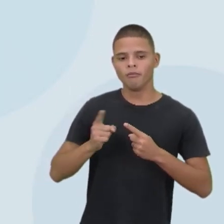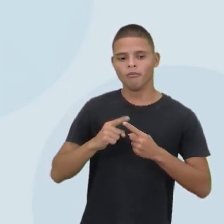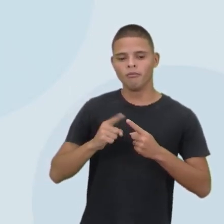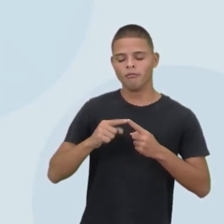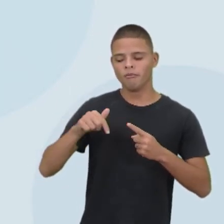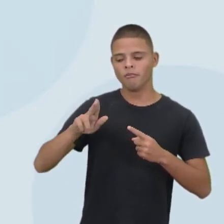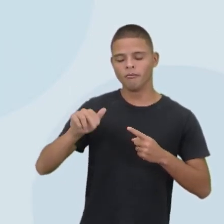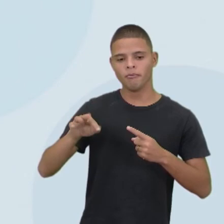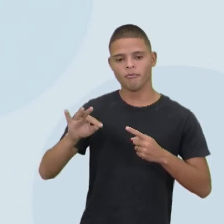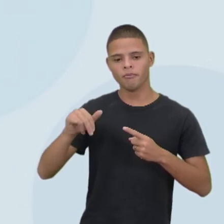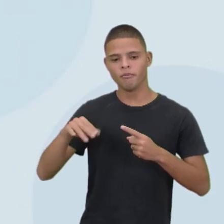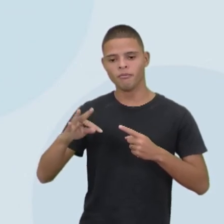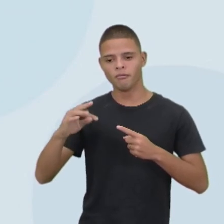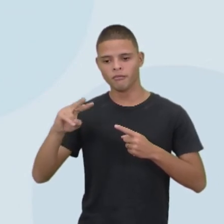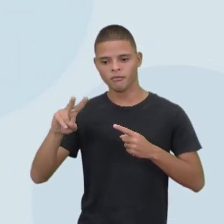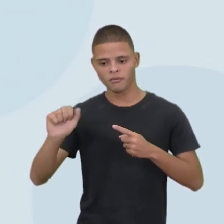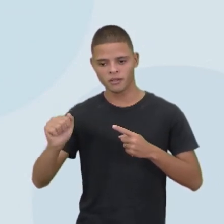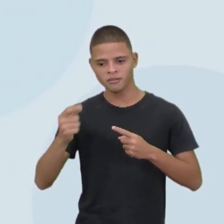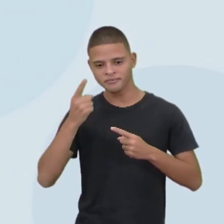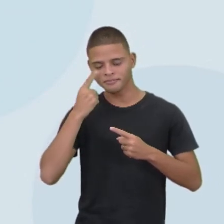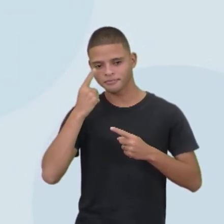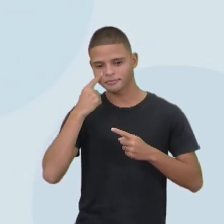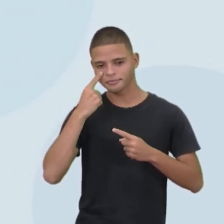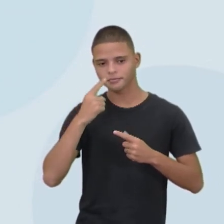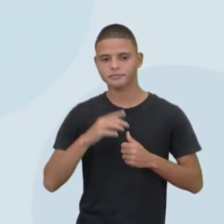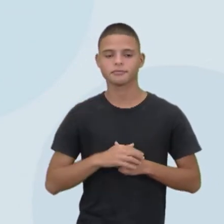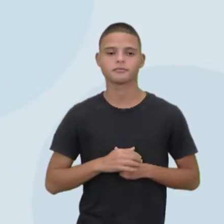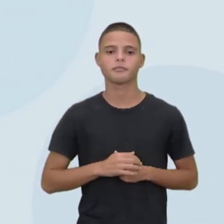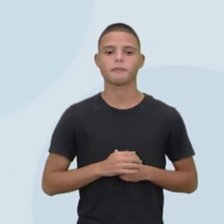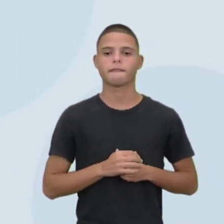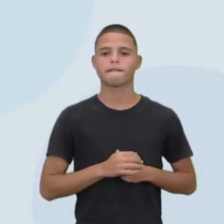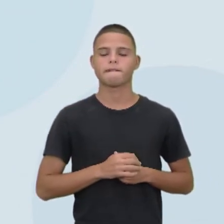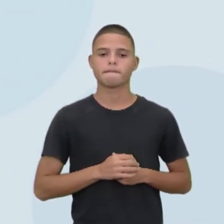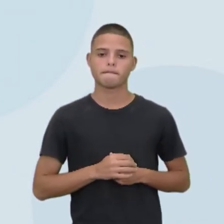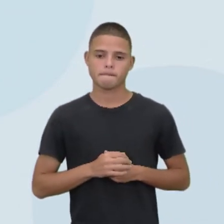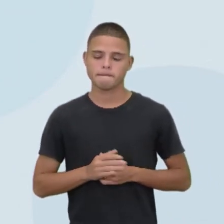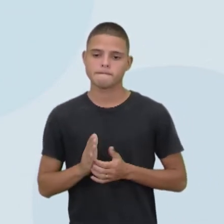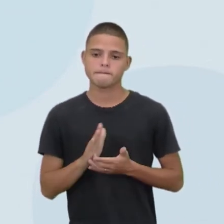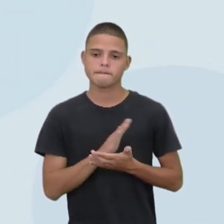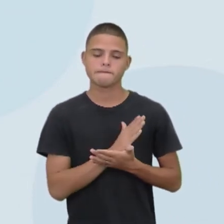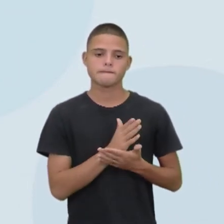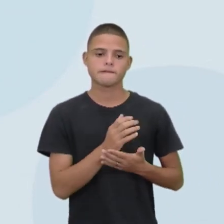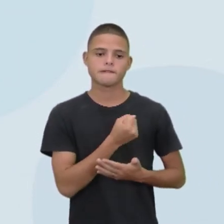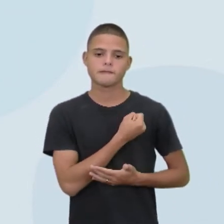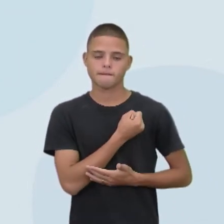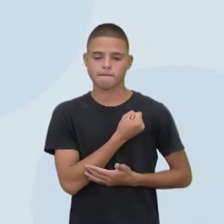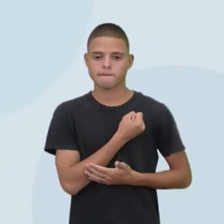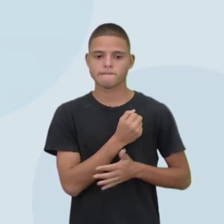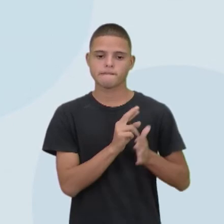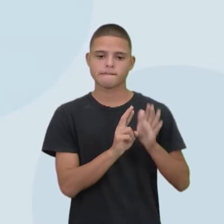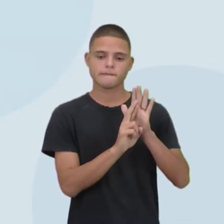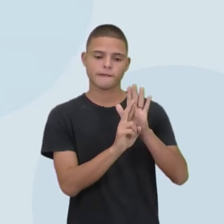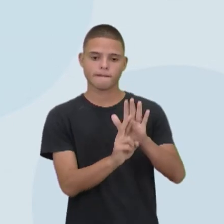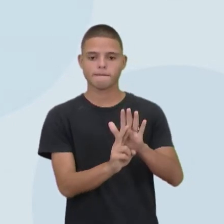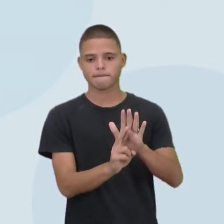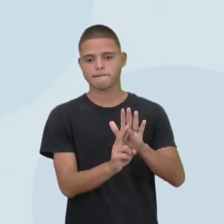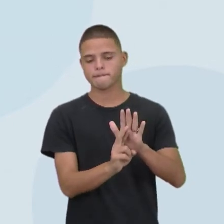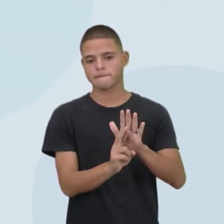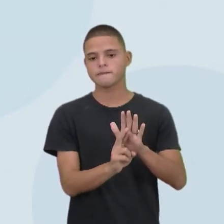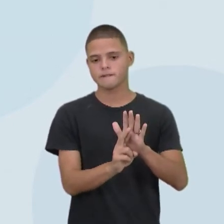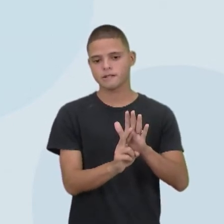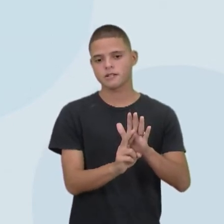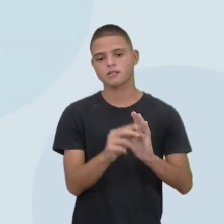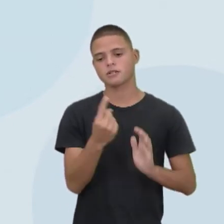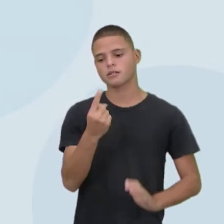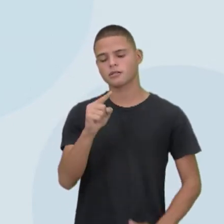quantitativa contínua. Vamos a cada uma? Olha lá. Valores numéricos representados, tá, por números inteiros. E aí a gente